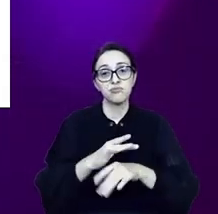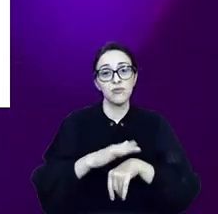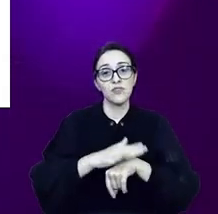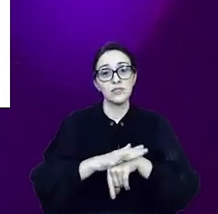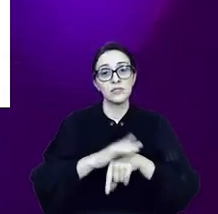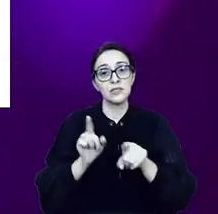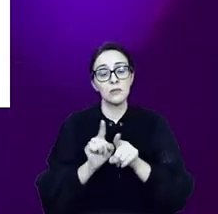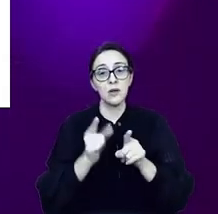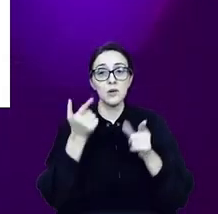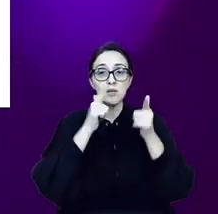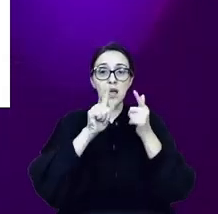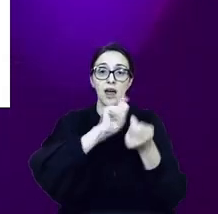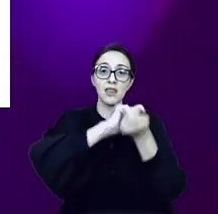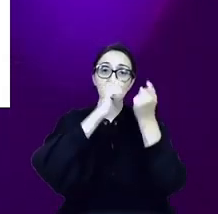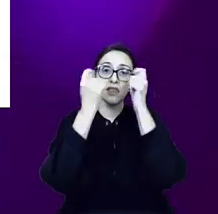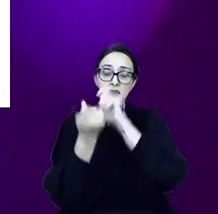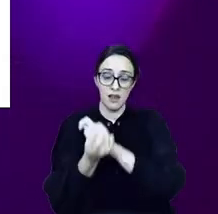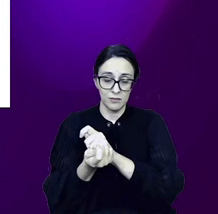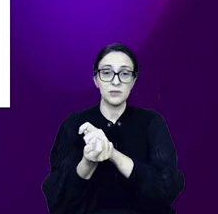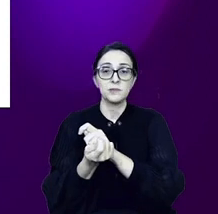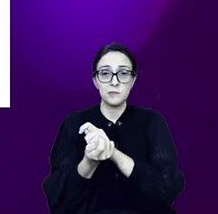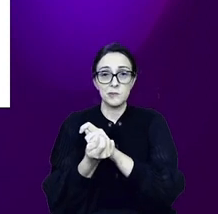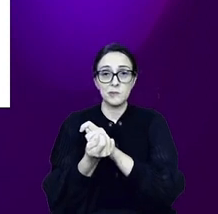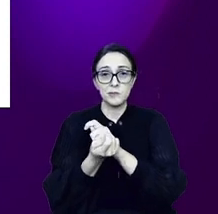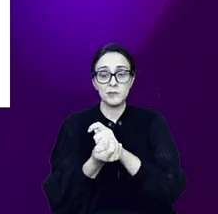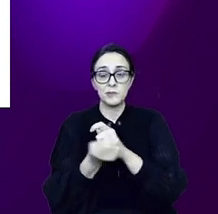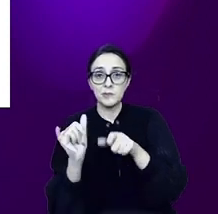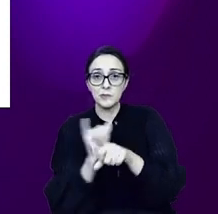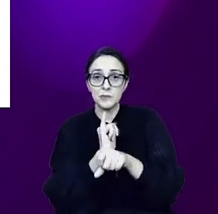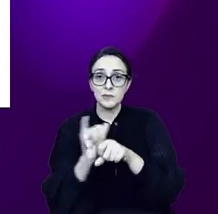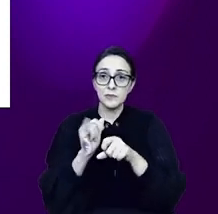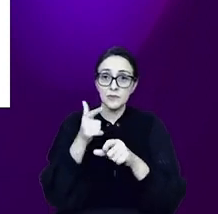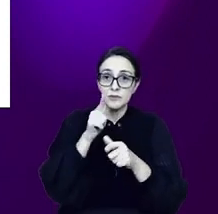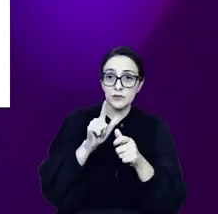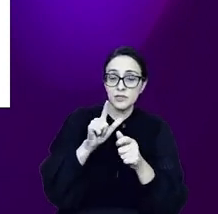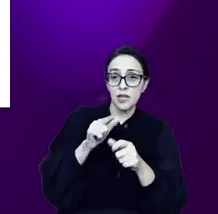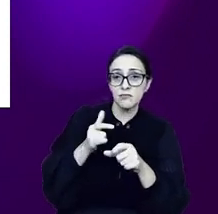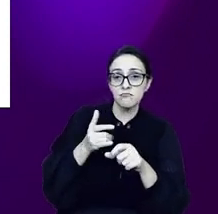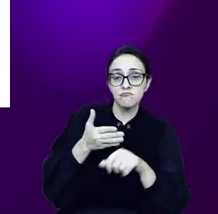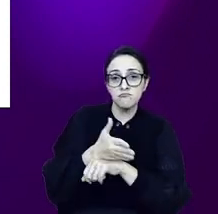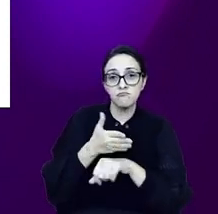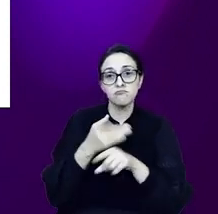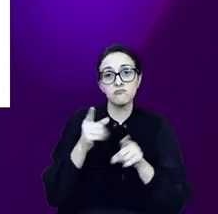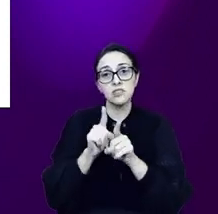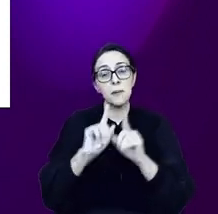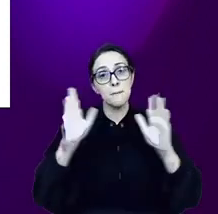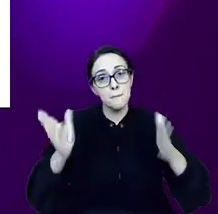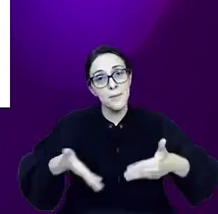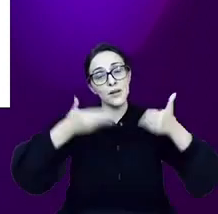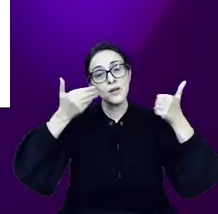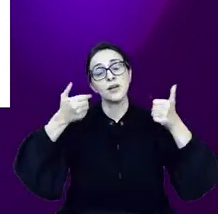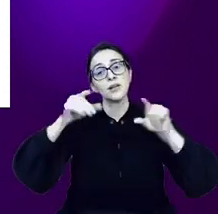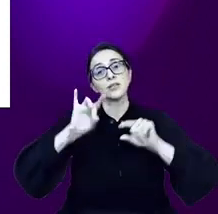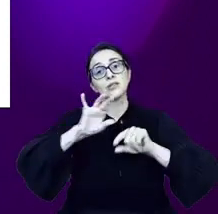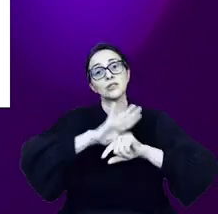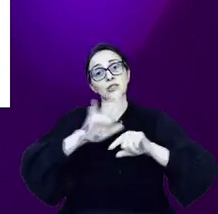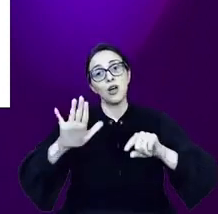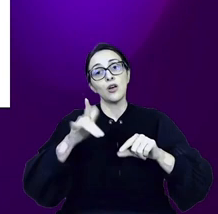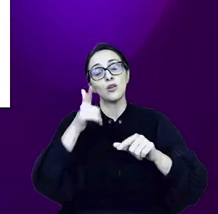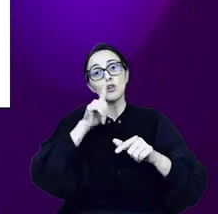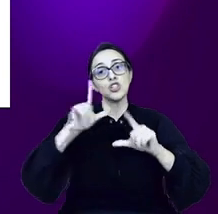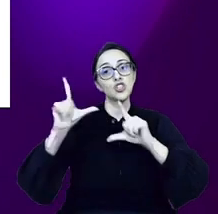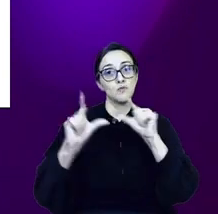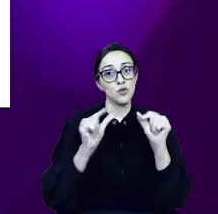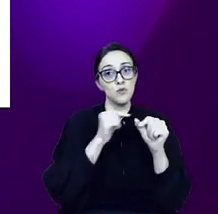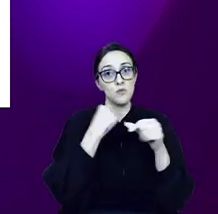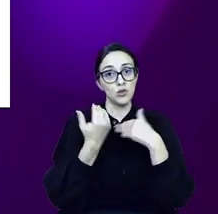fazemos para poder adaptar as medidas de intervenção e, com isso, melhorar não apenas a diminuição de